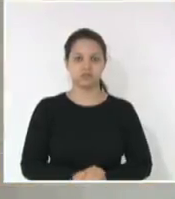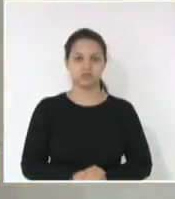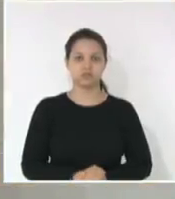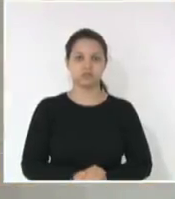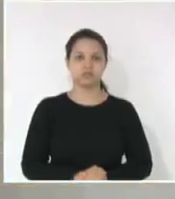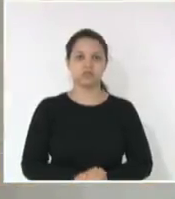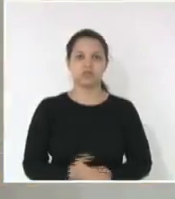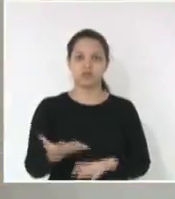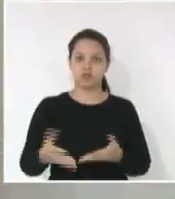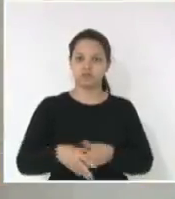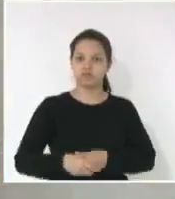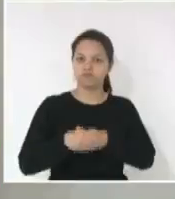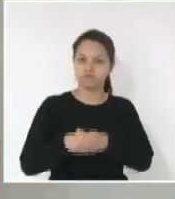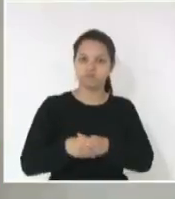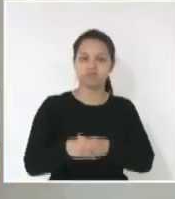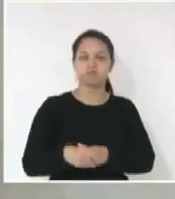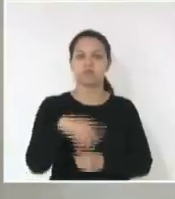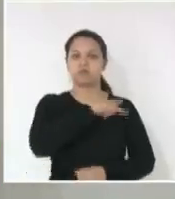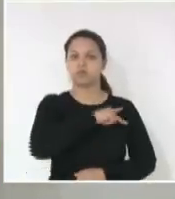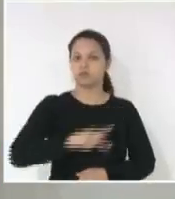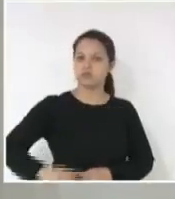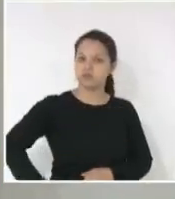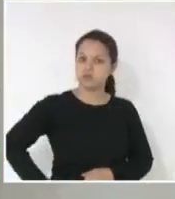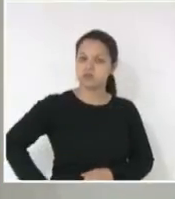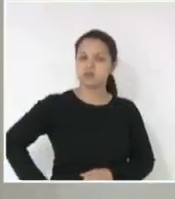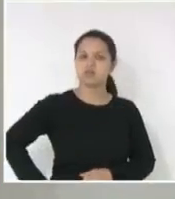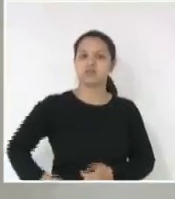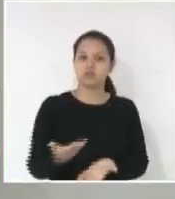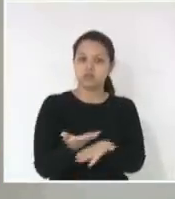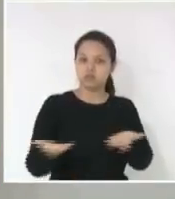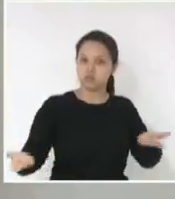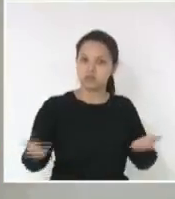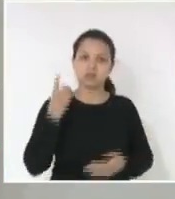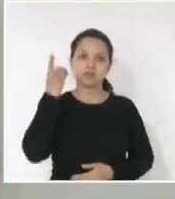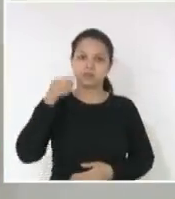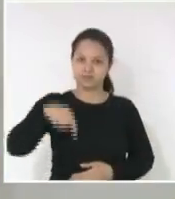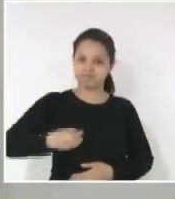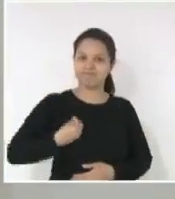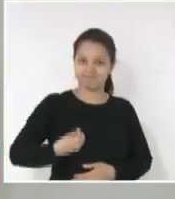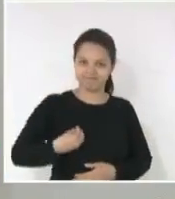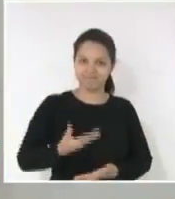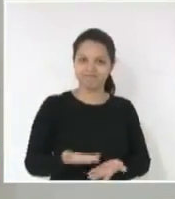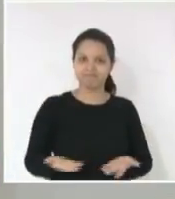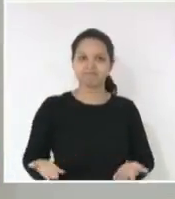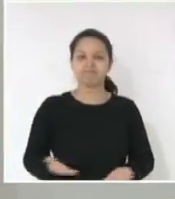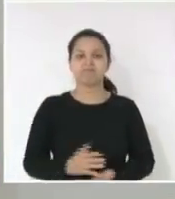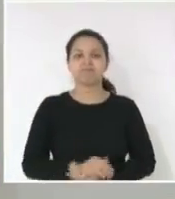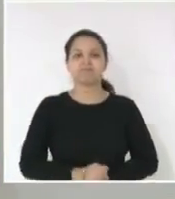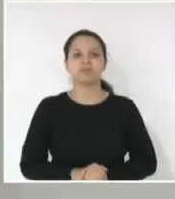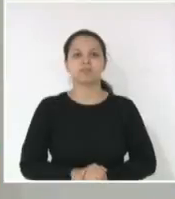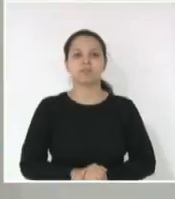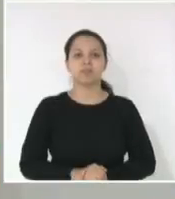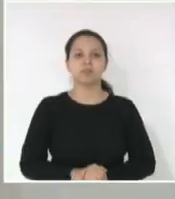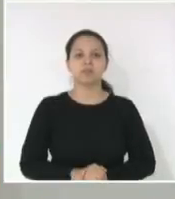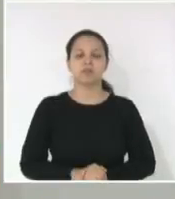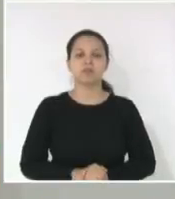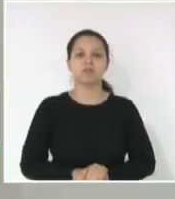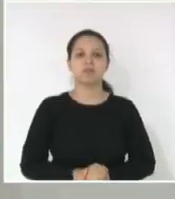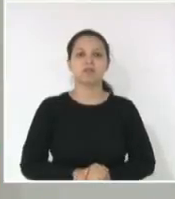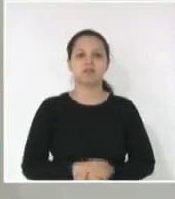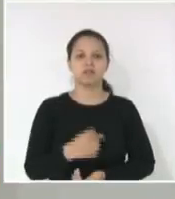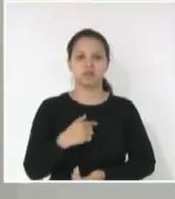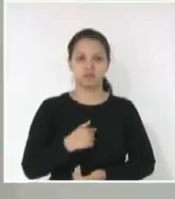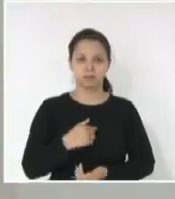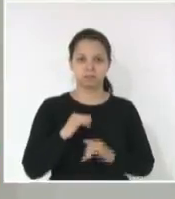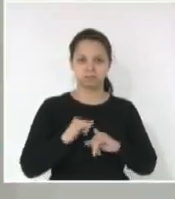Queria saudar o senhor presidente, senhores deputados aqui presentes, fazer uma